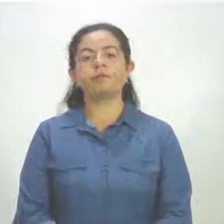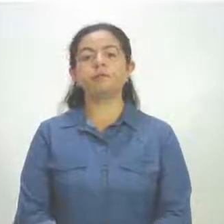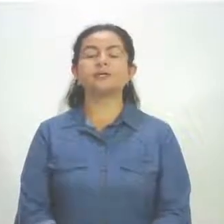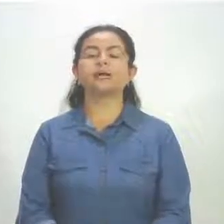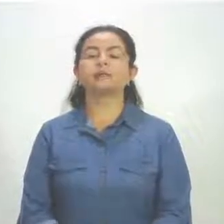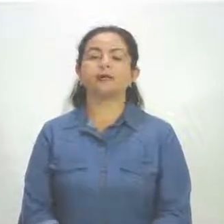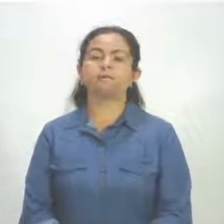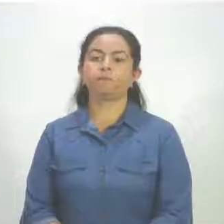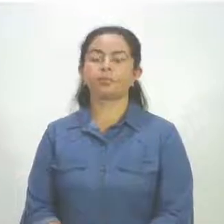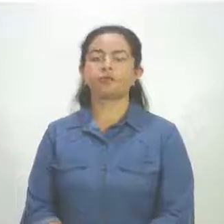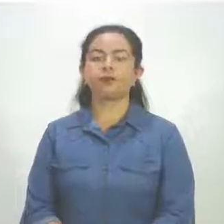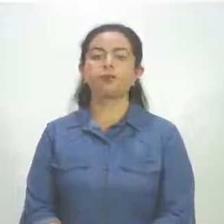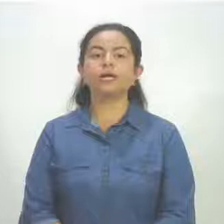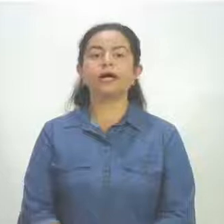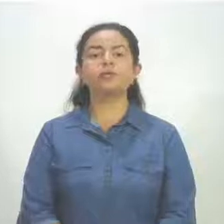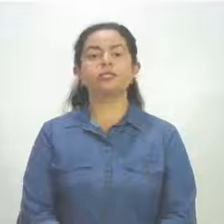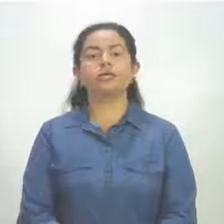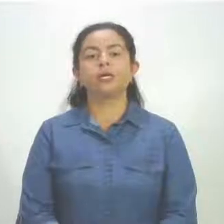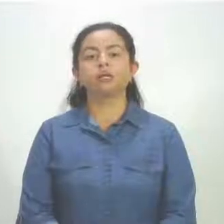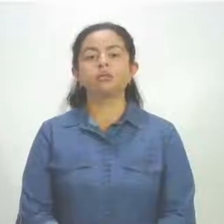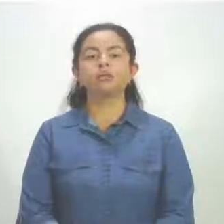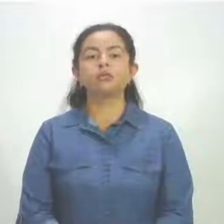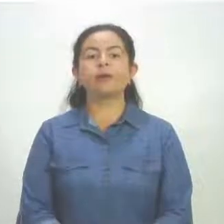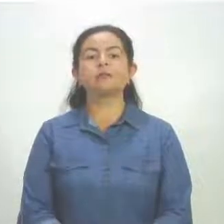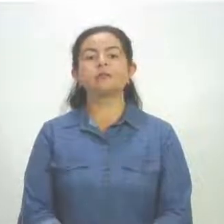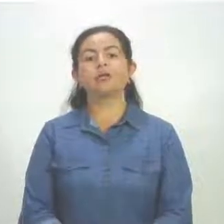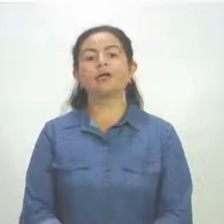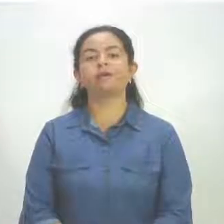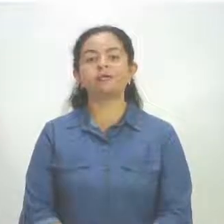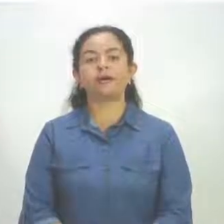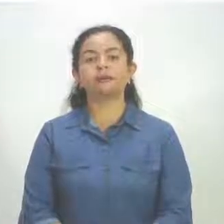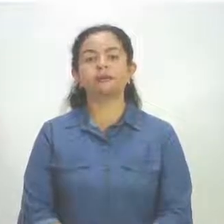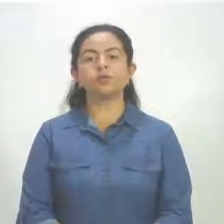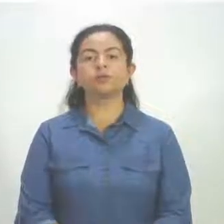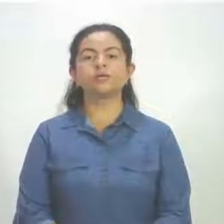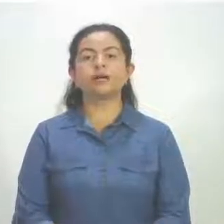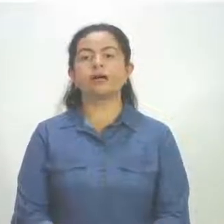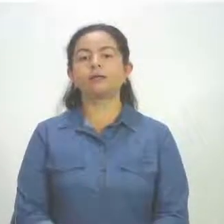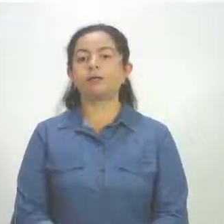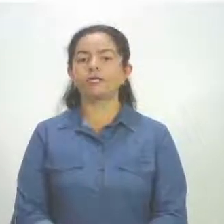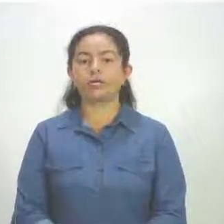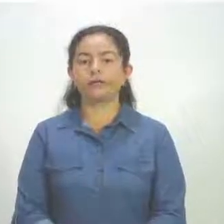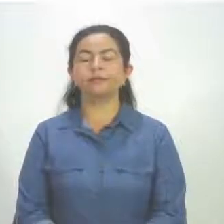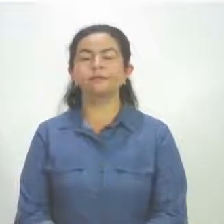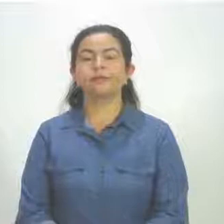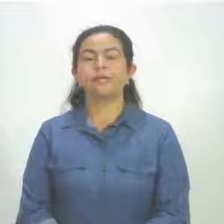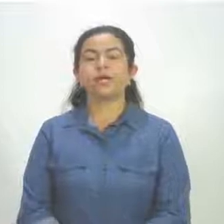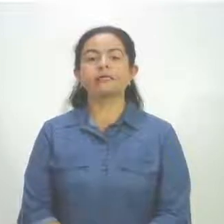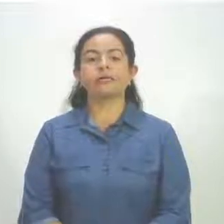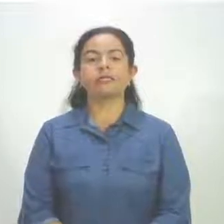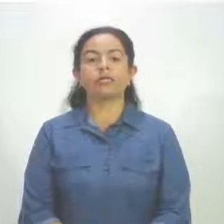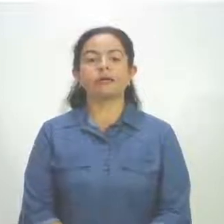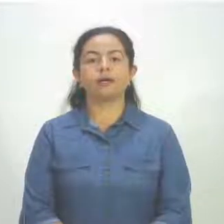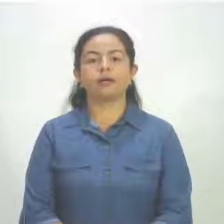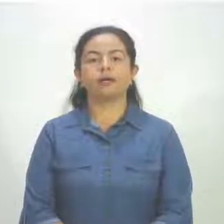para minimizar essa dificuldade, todos os meses é fixada no mural da sala uma agenda.